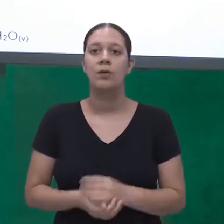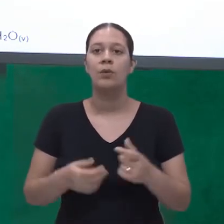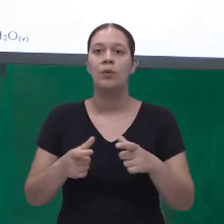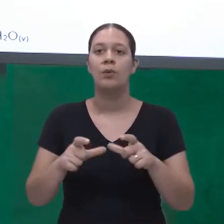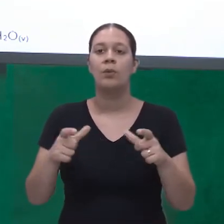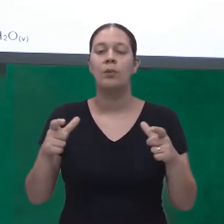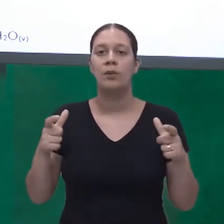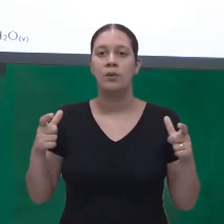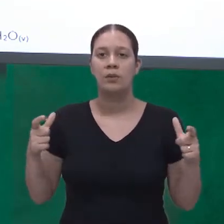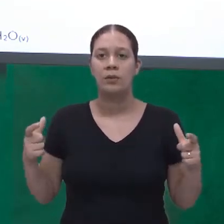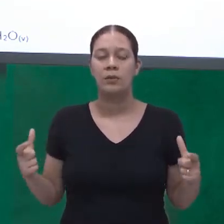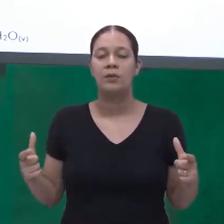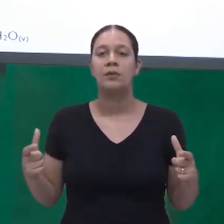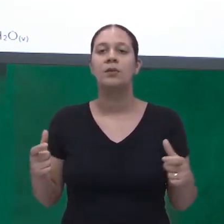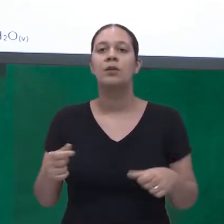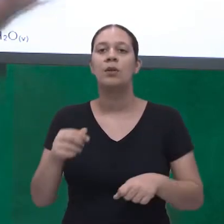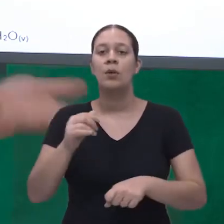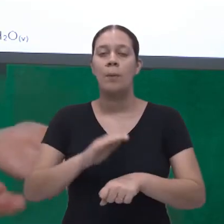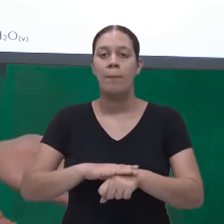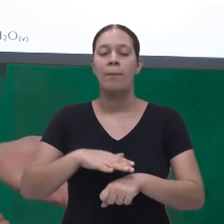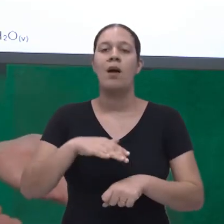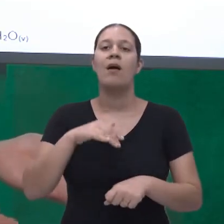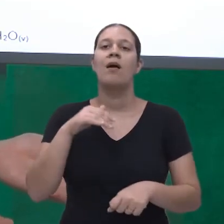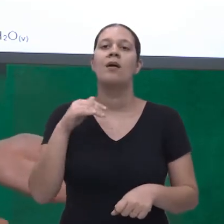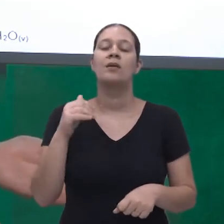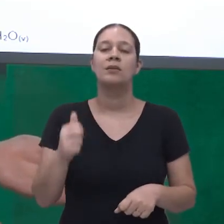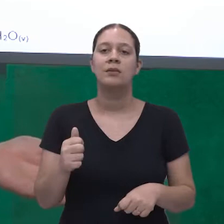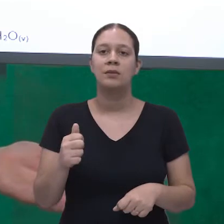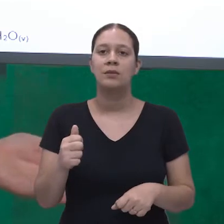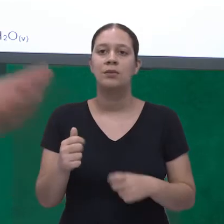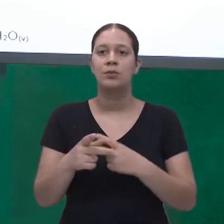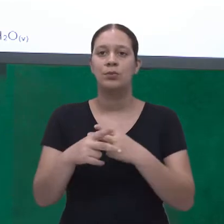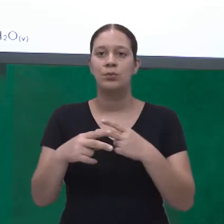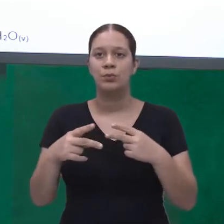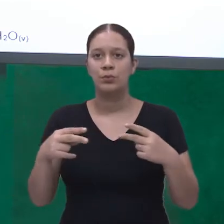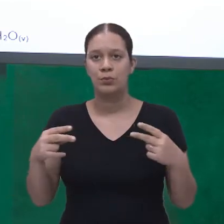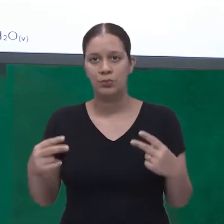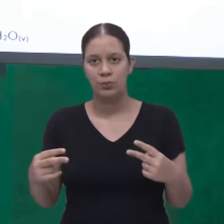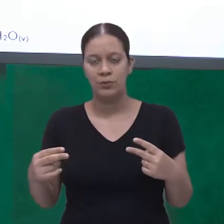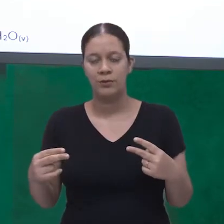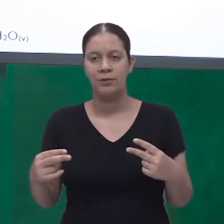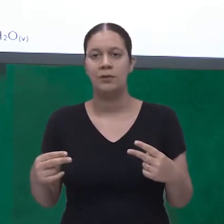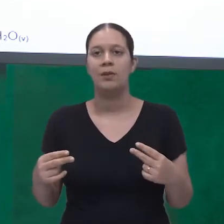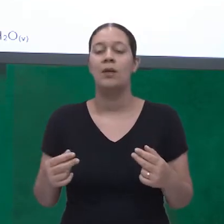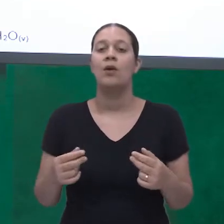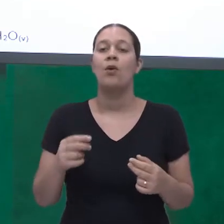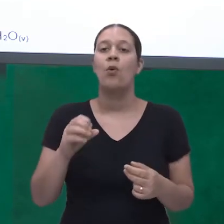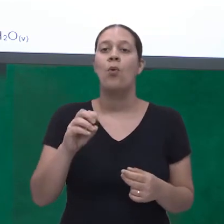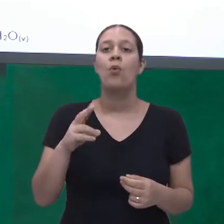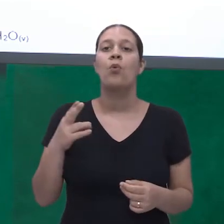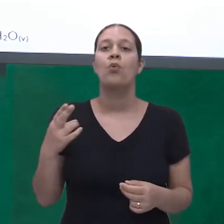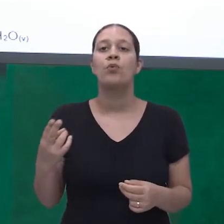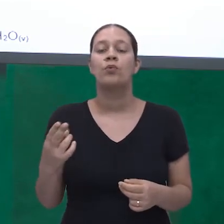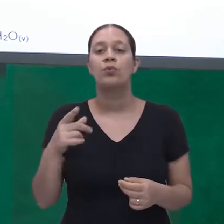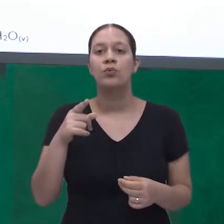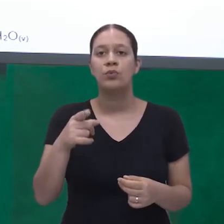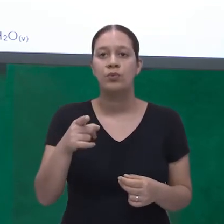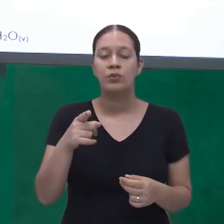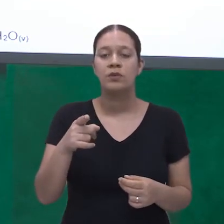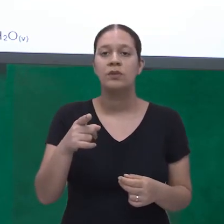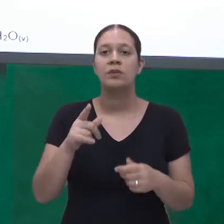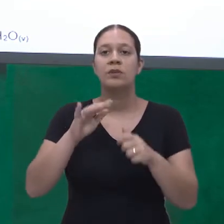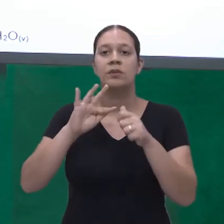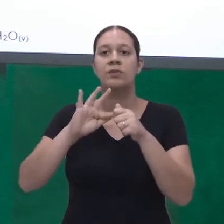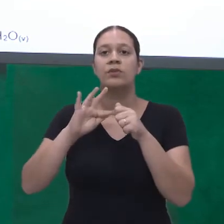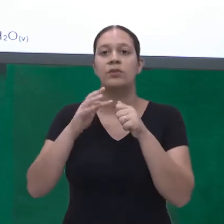entropia é quando você tem mais mol no produto do que nos reagentes. Ou quando você tem um estado físico